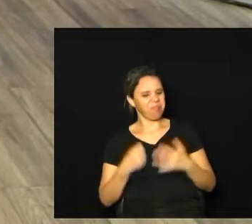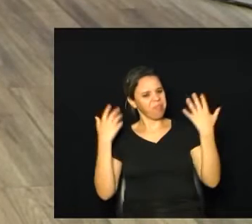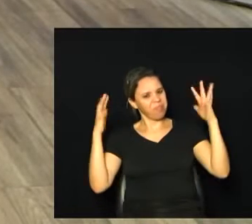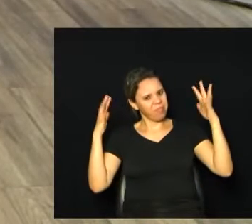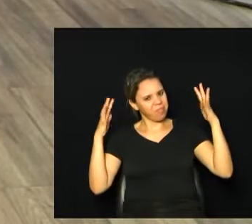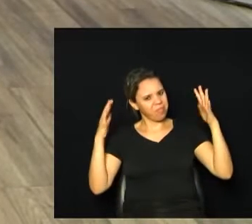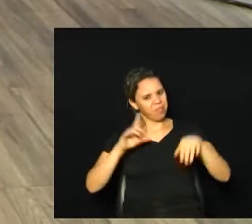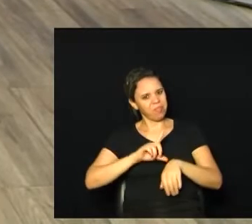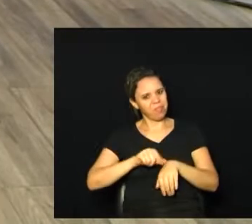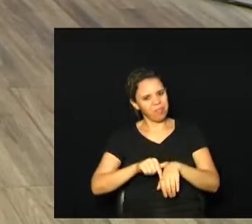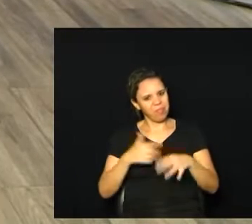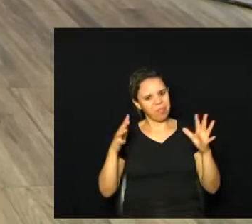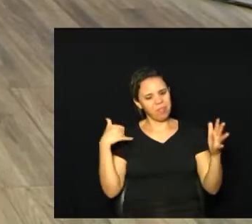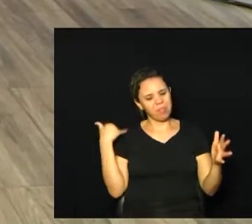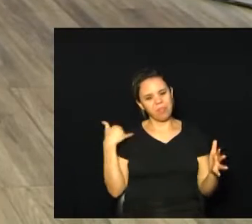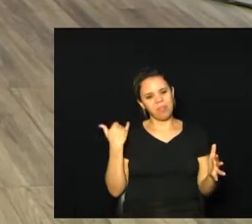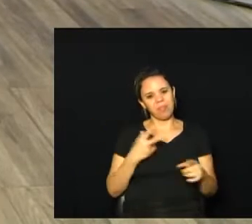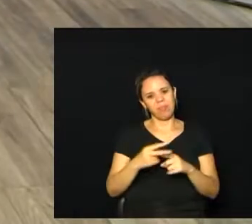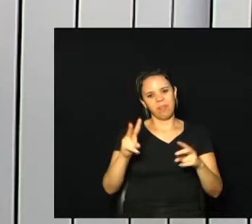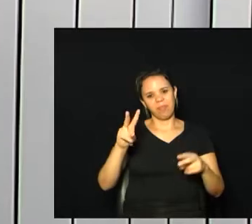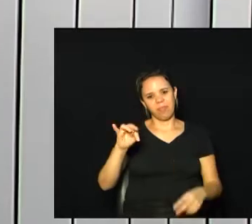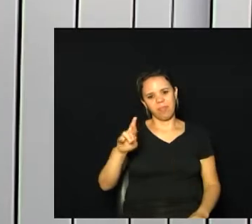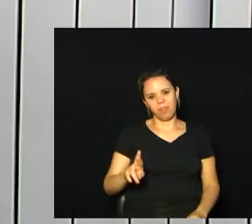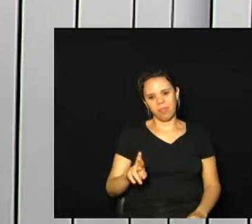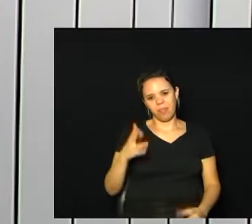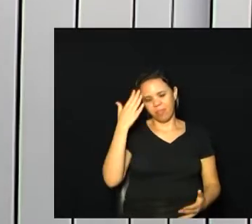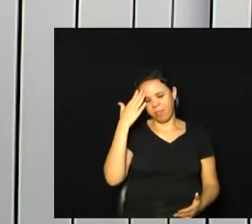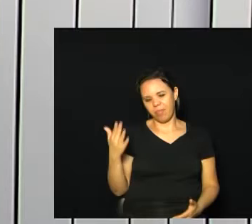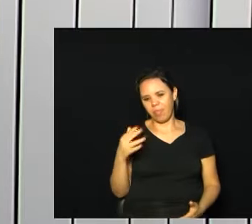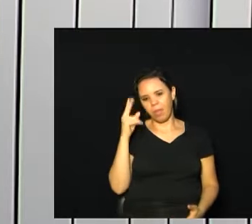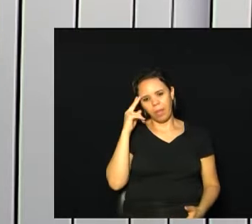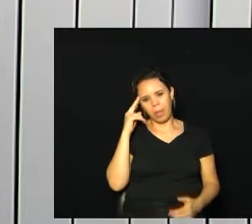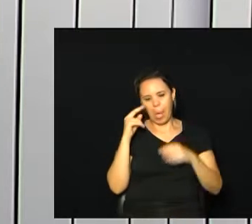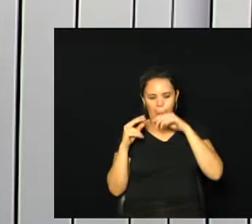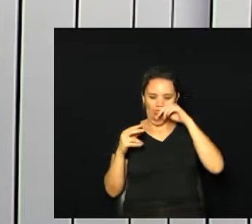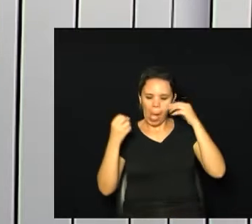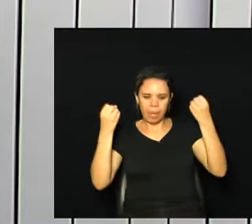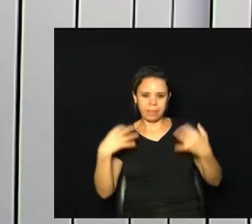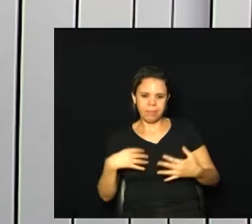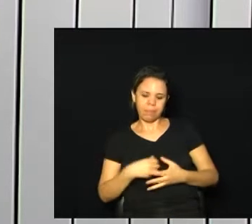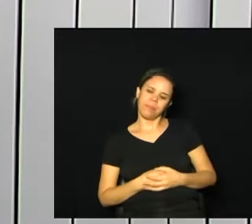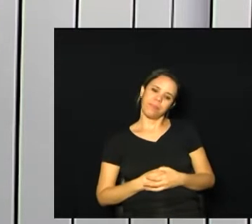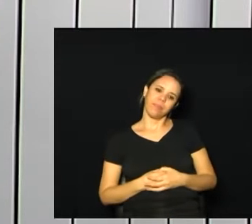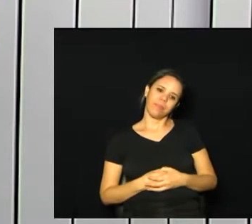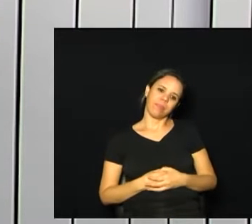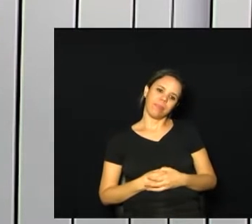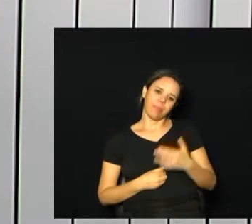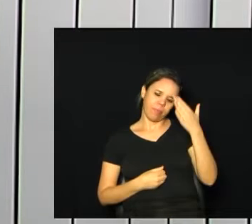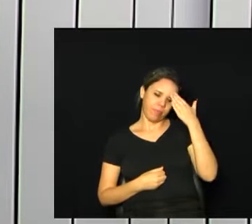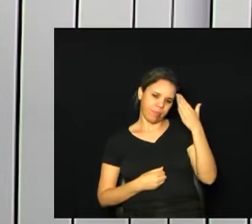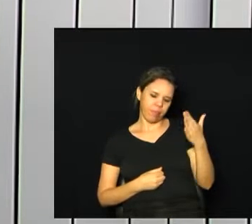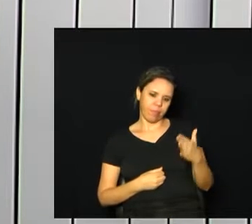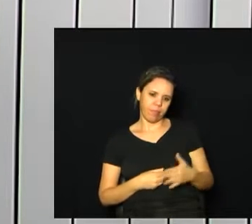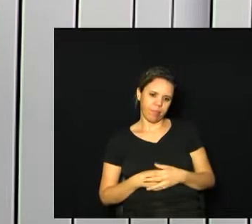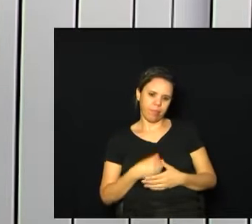parabéns atrasado, então, né? O nosso Vitor Gabriel. Muito obrigado, André Aranha, por todas as informações. Agradeço ao